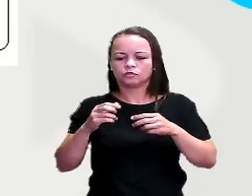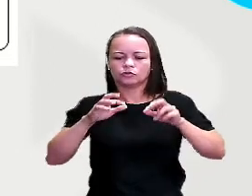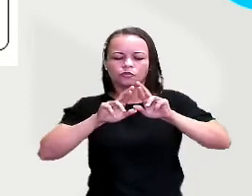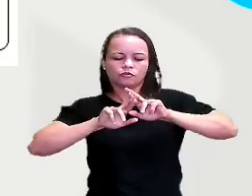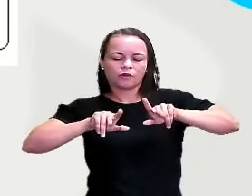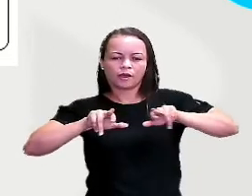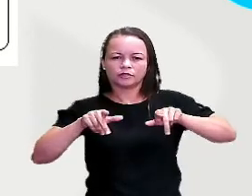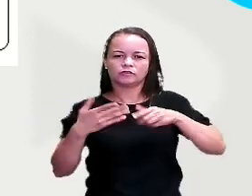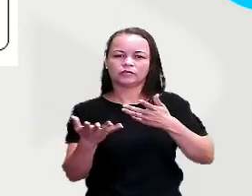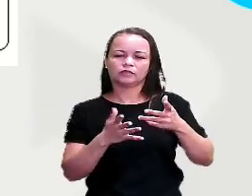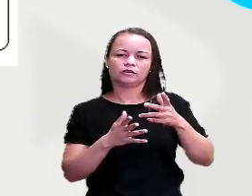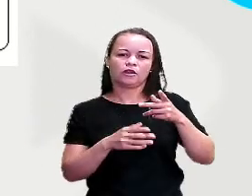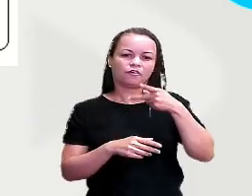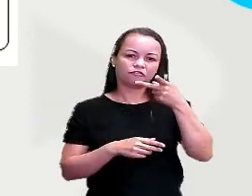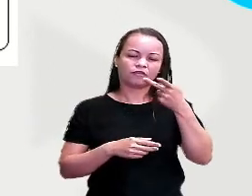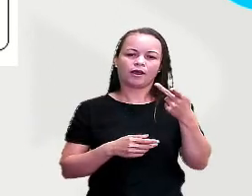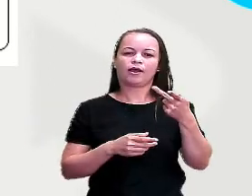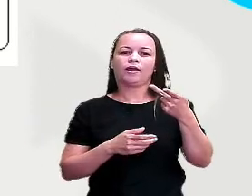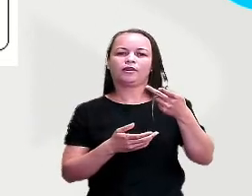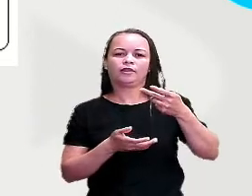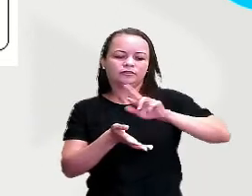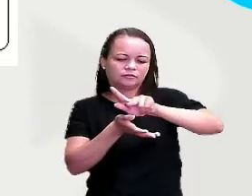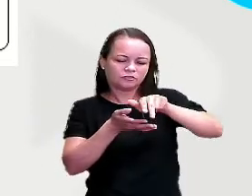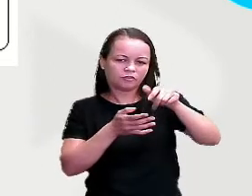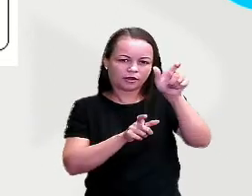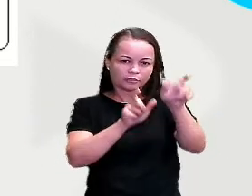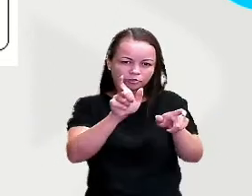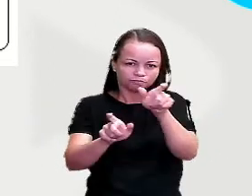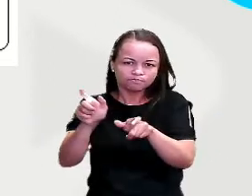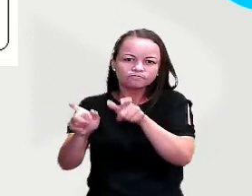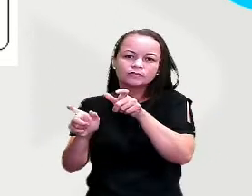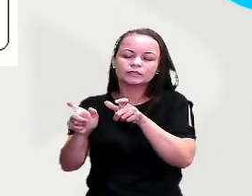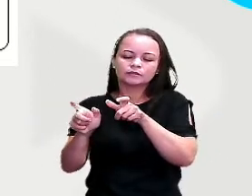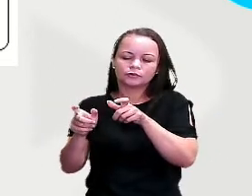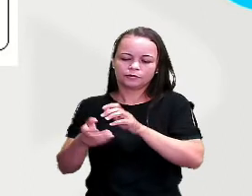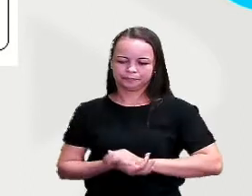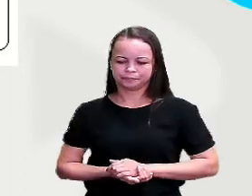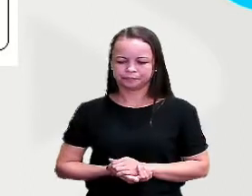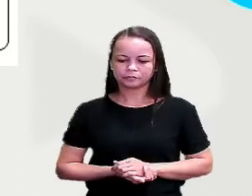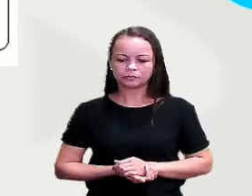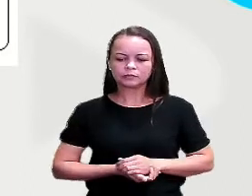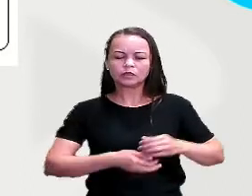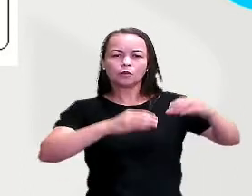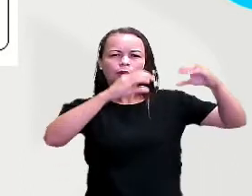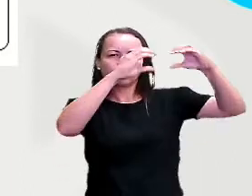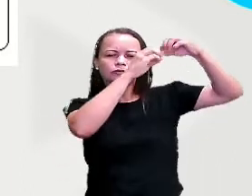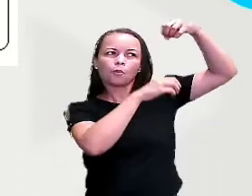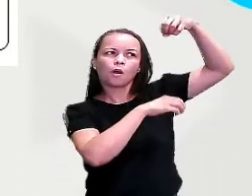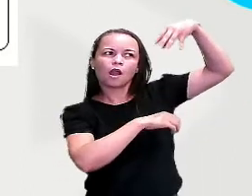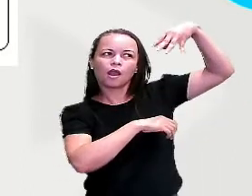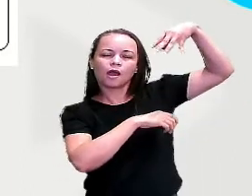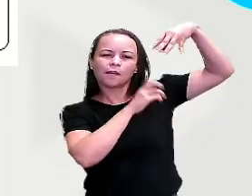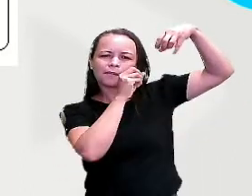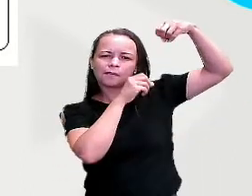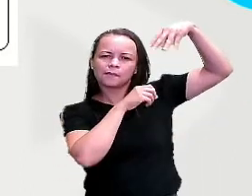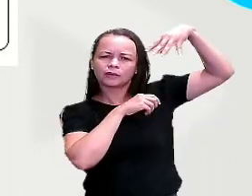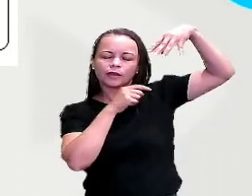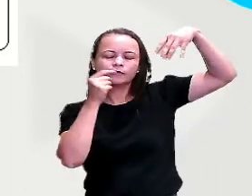é a fala de mais de um personagem. Quando no balão tem uma lâmpada, significa que o personagem teve